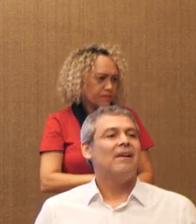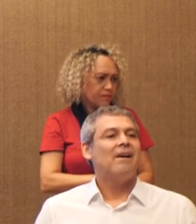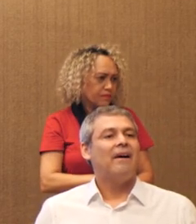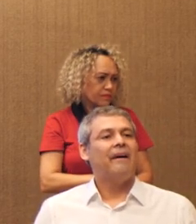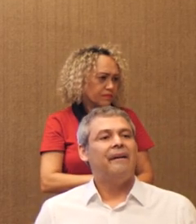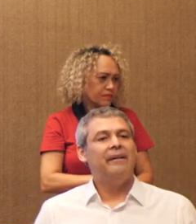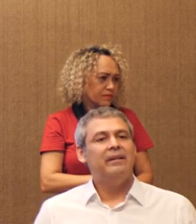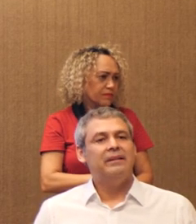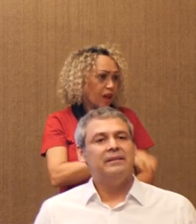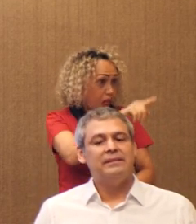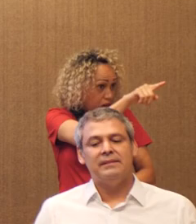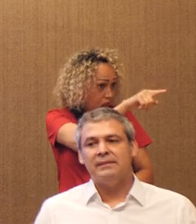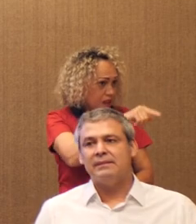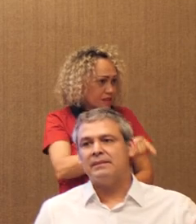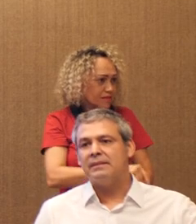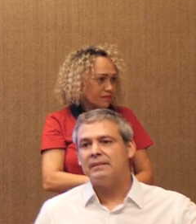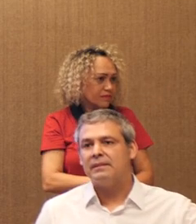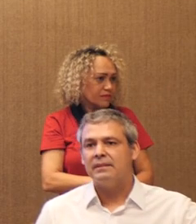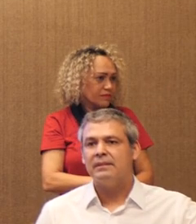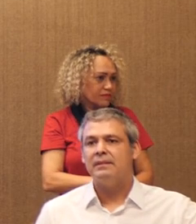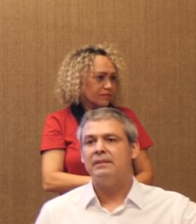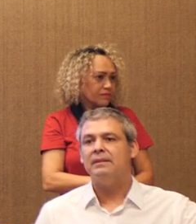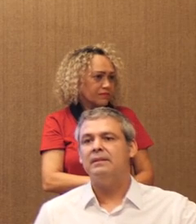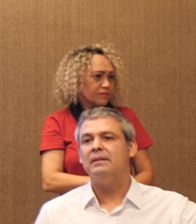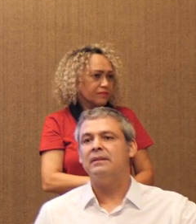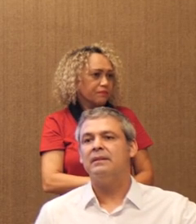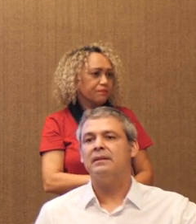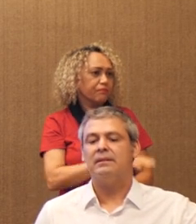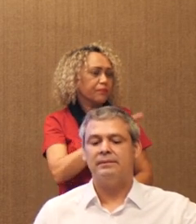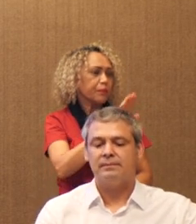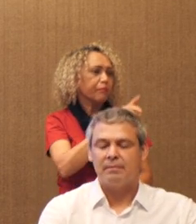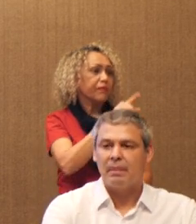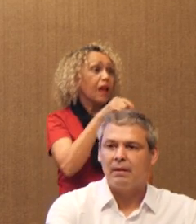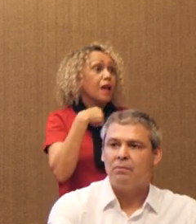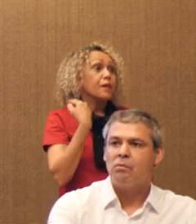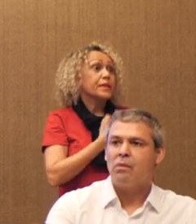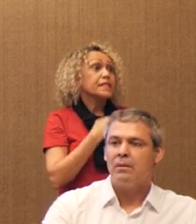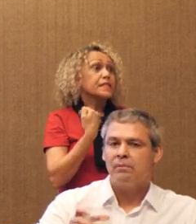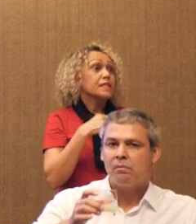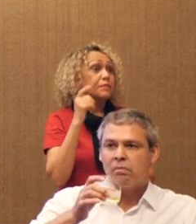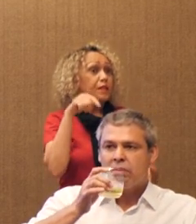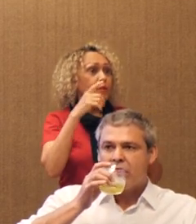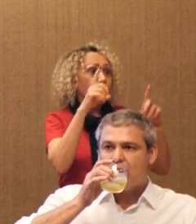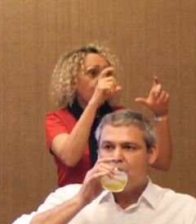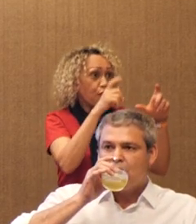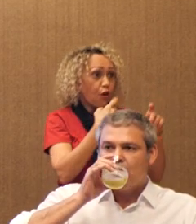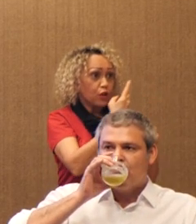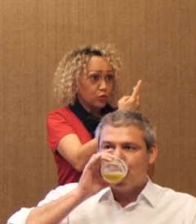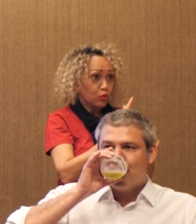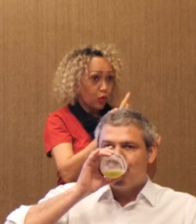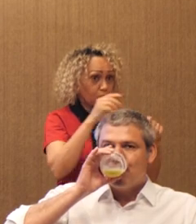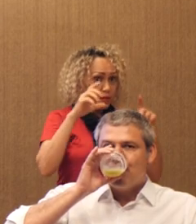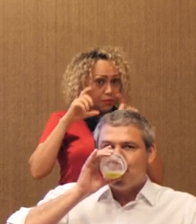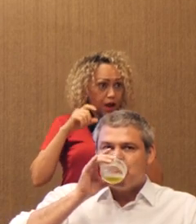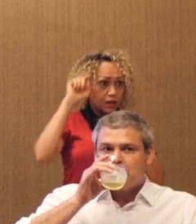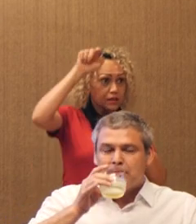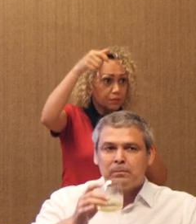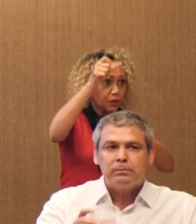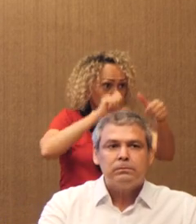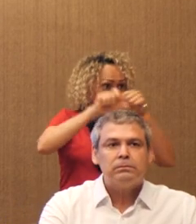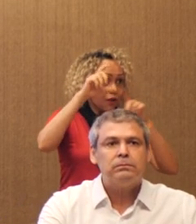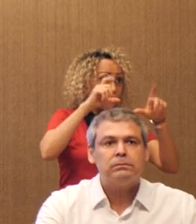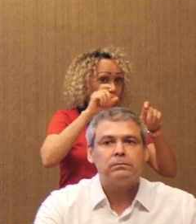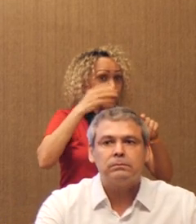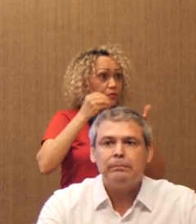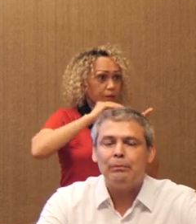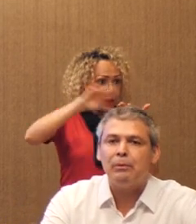fazendo esta análise de conjuntura. O primeiro aspecto que eu quero referir aqui a vocês é que para uma análise